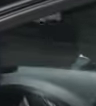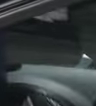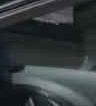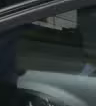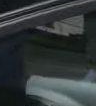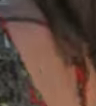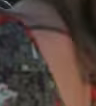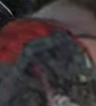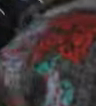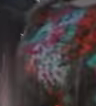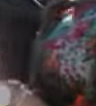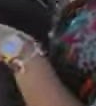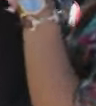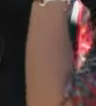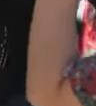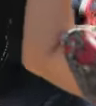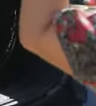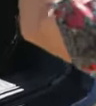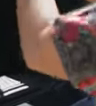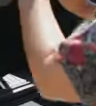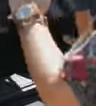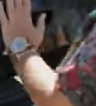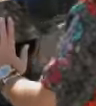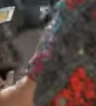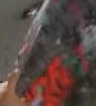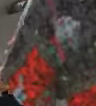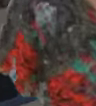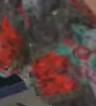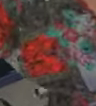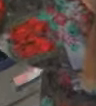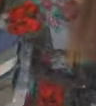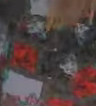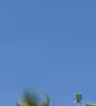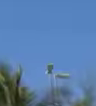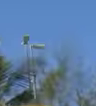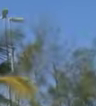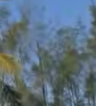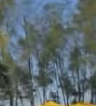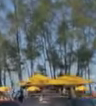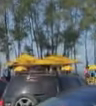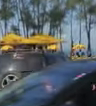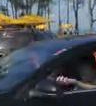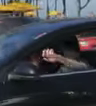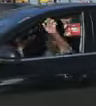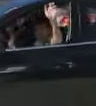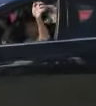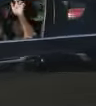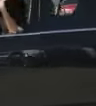motorista e Lívia fecha a mala com a cadeira dentro. Com o carro em movimento, o casal acena dando tchau.